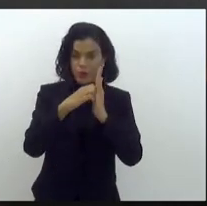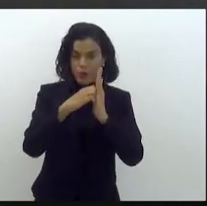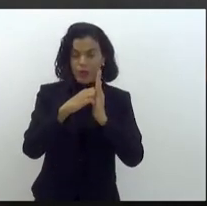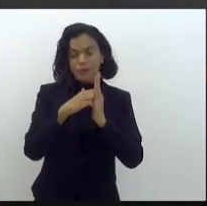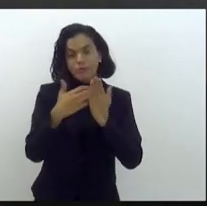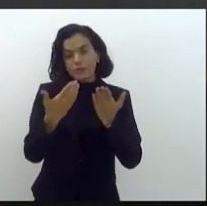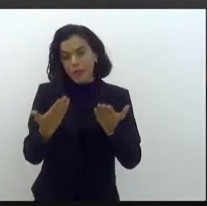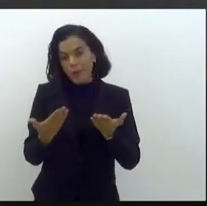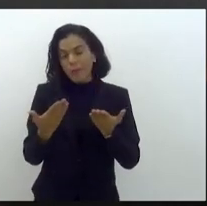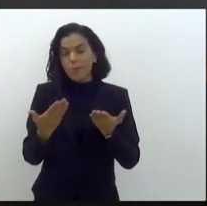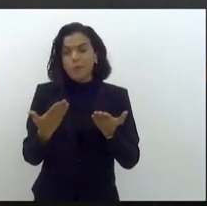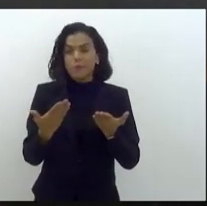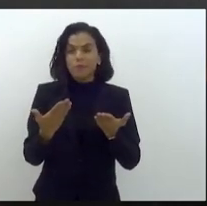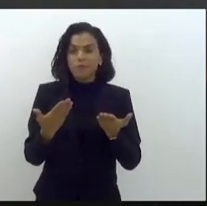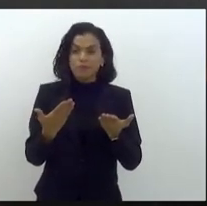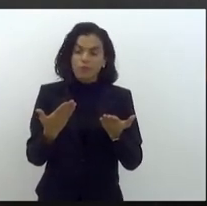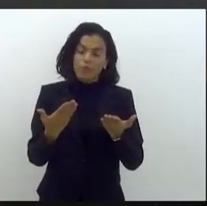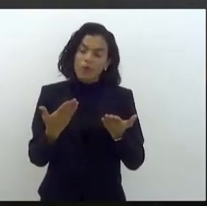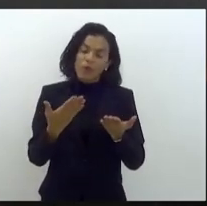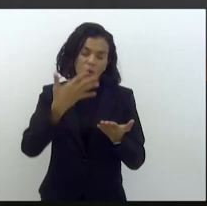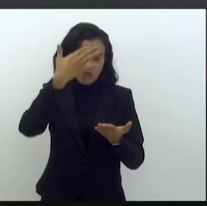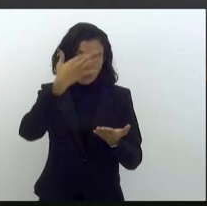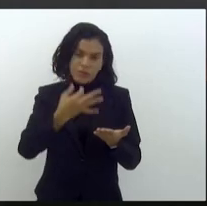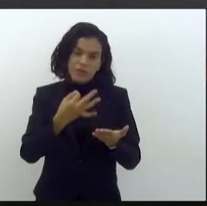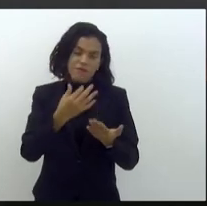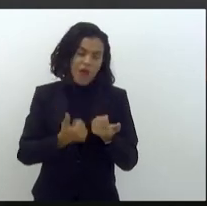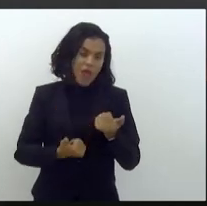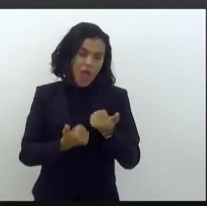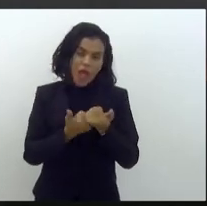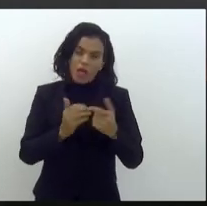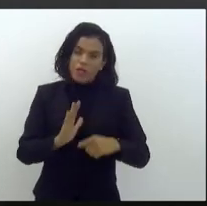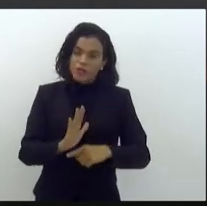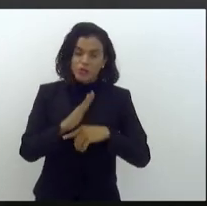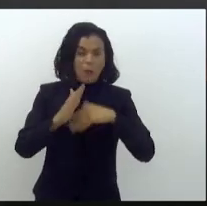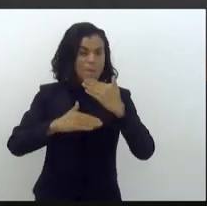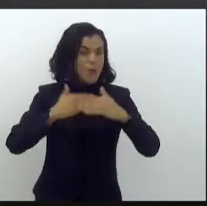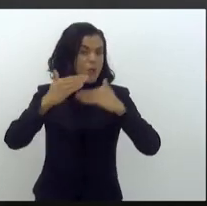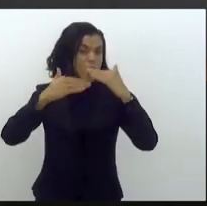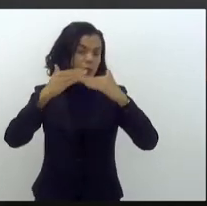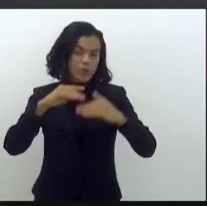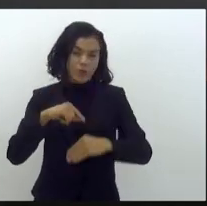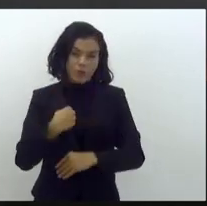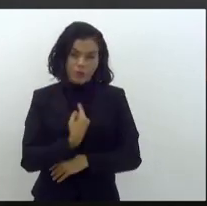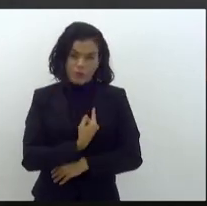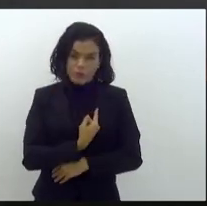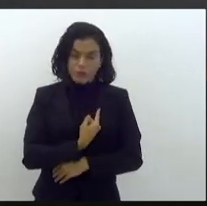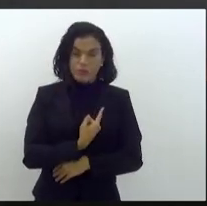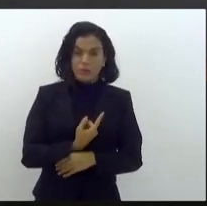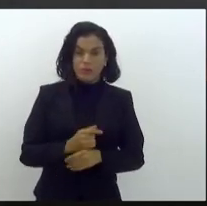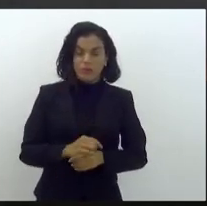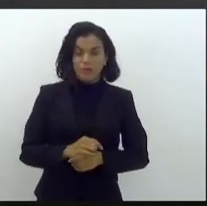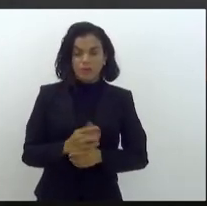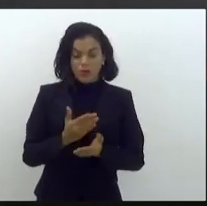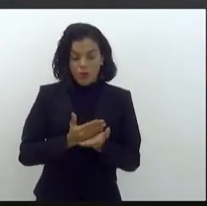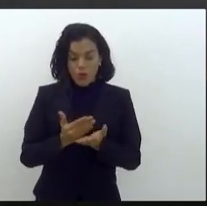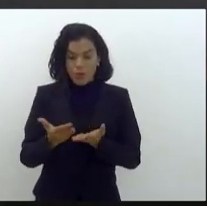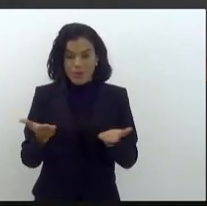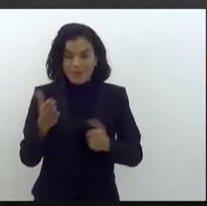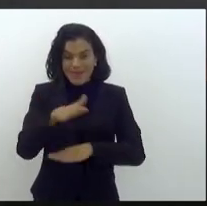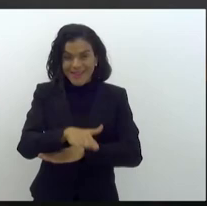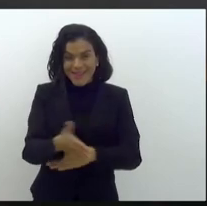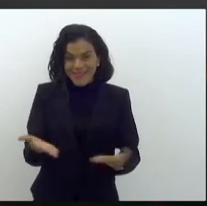então com certeza vai vai poder colaborar muito aqui nessa nesse início de tarde